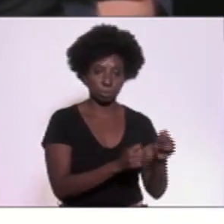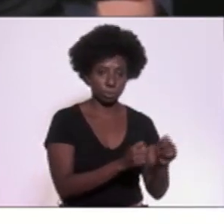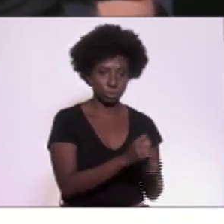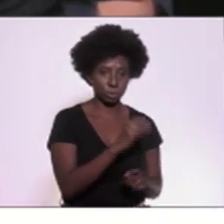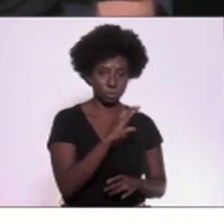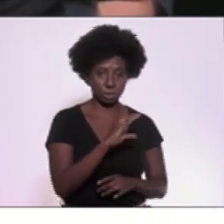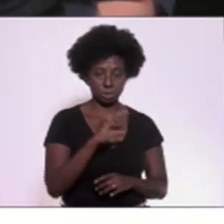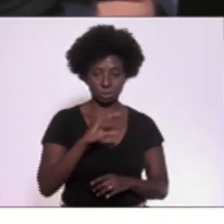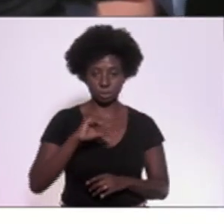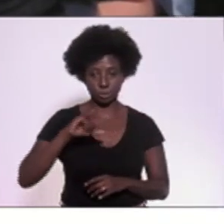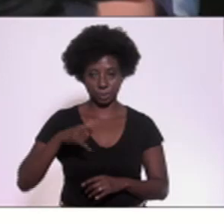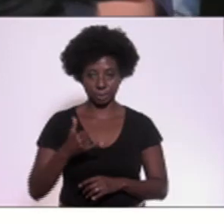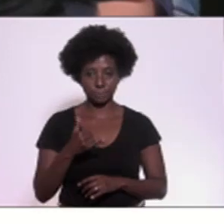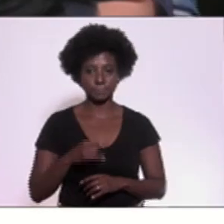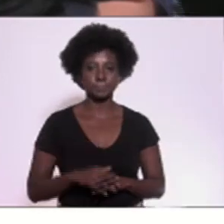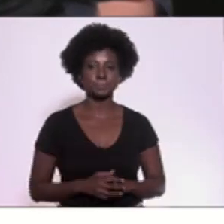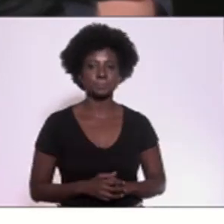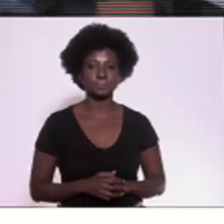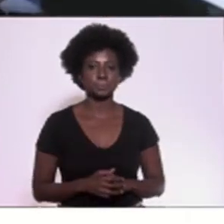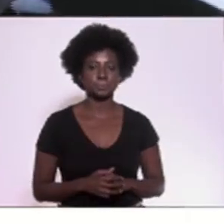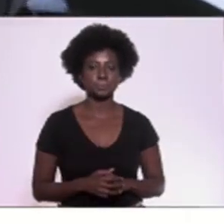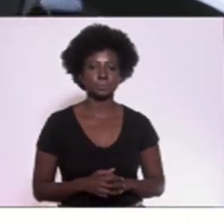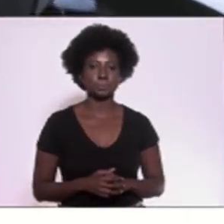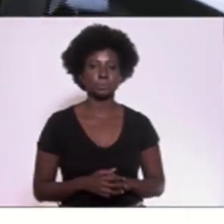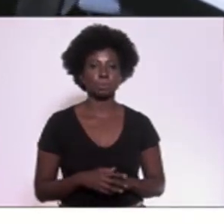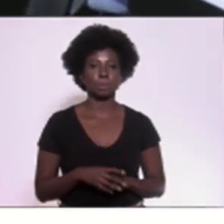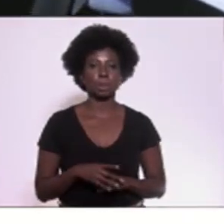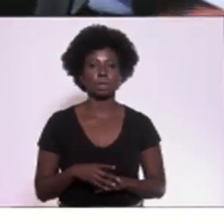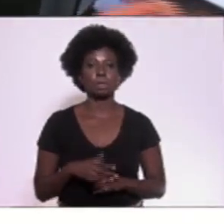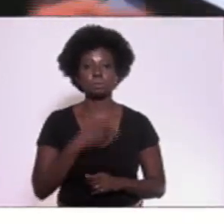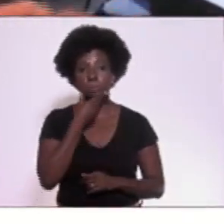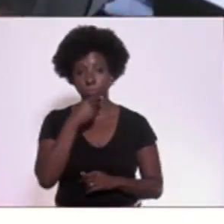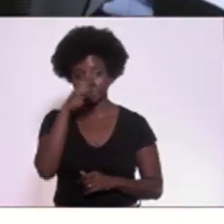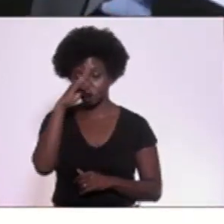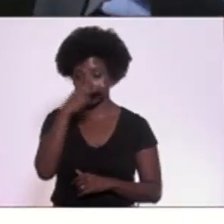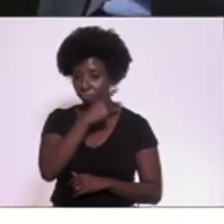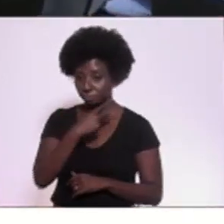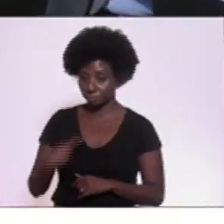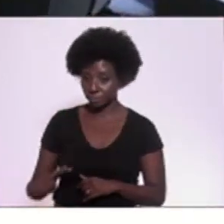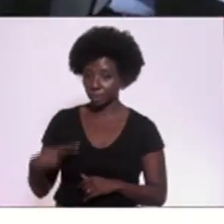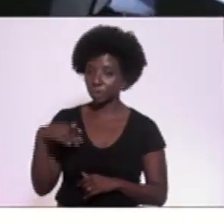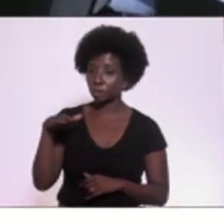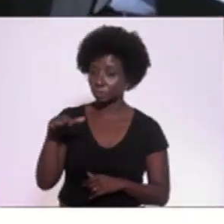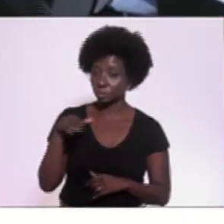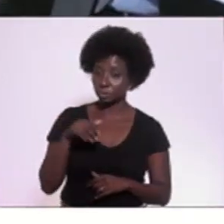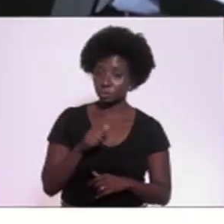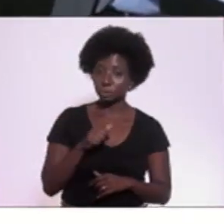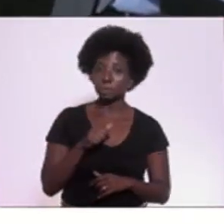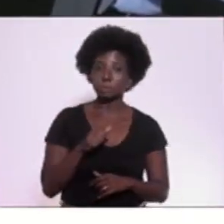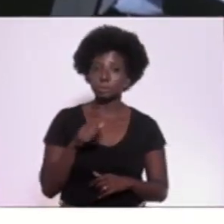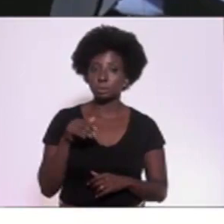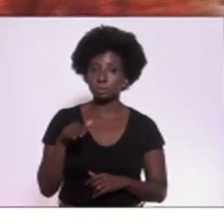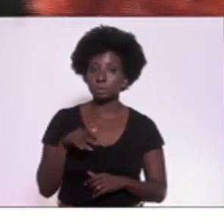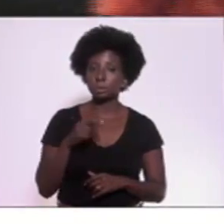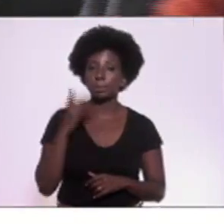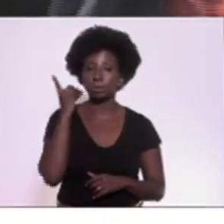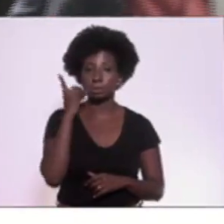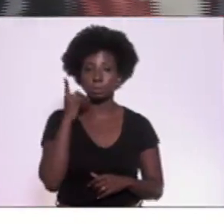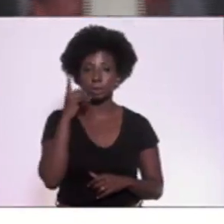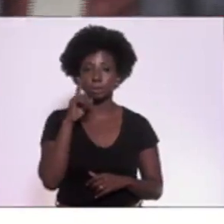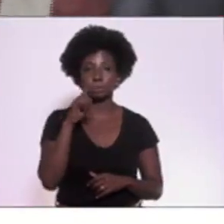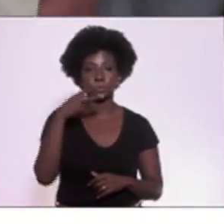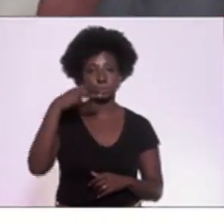Max. Senhor presidente, vou aqui nomear o deputado Luiz Paulo para prestar o parecer nesse projeto. Senhor